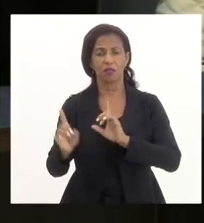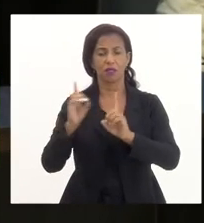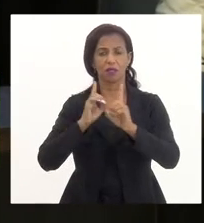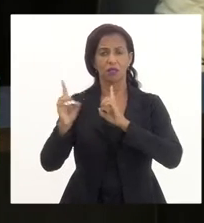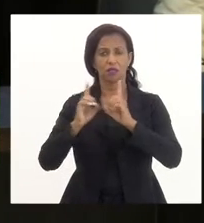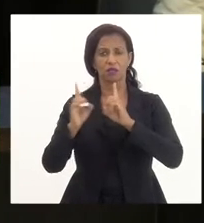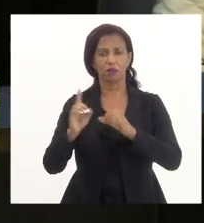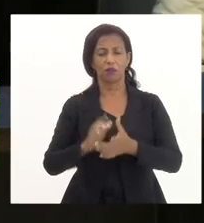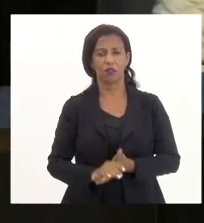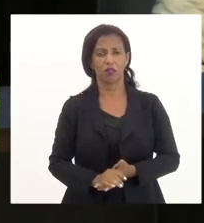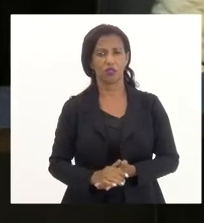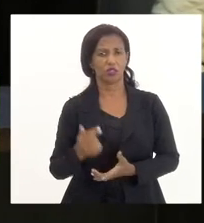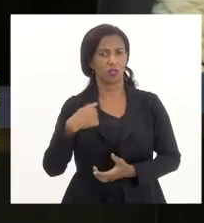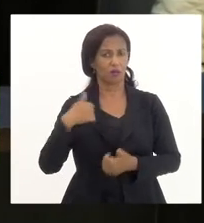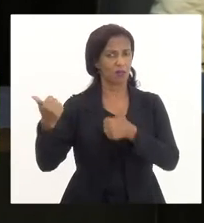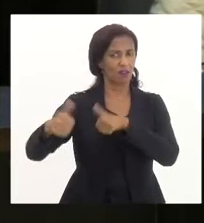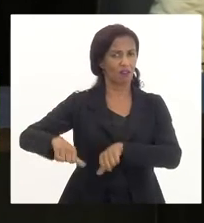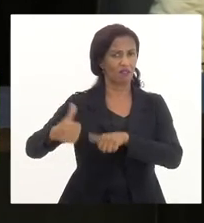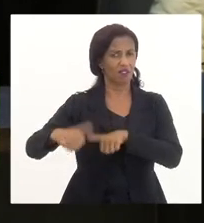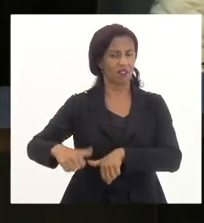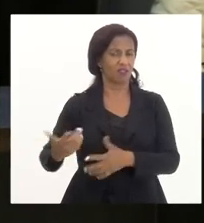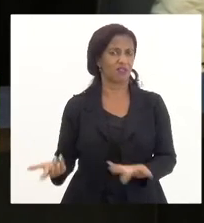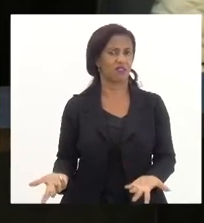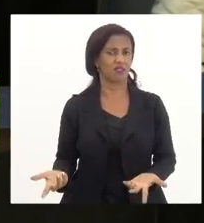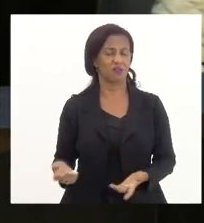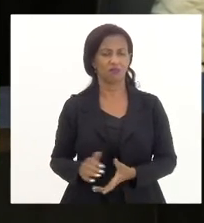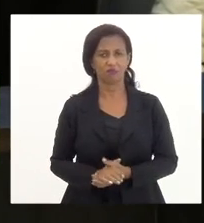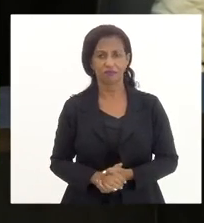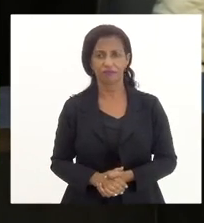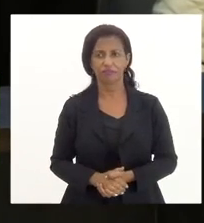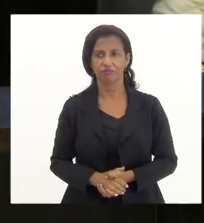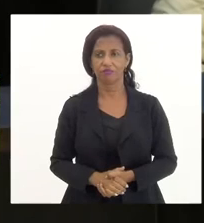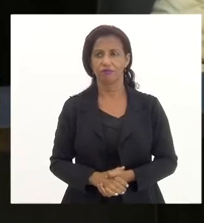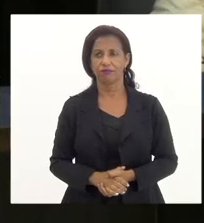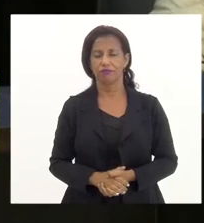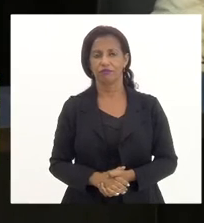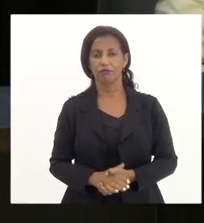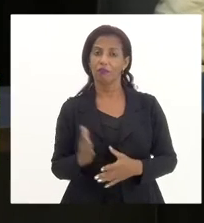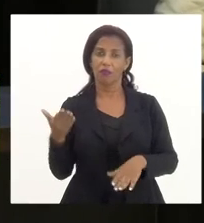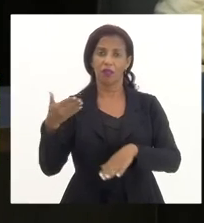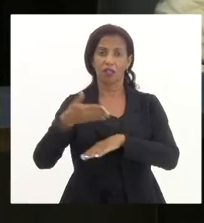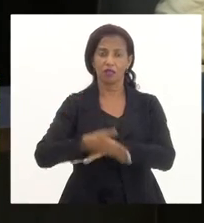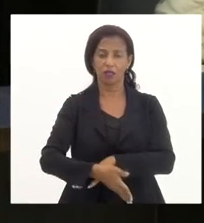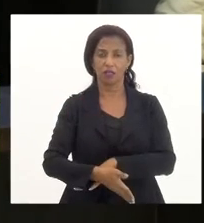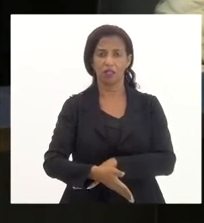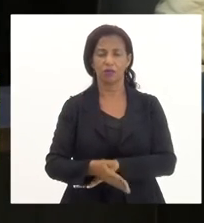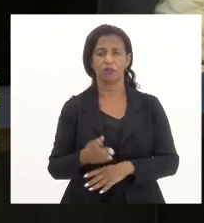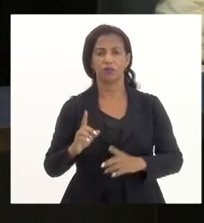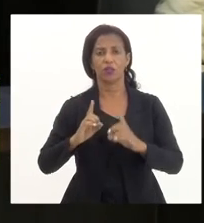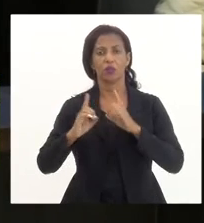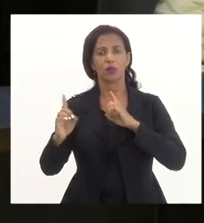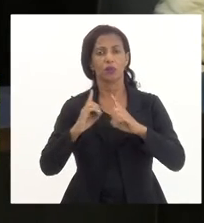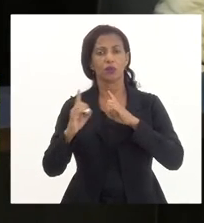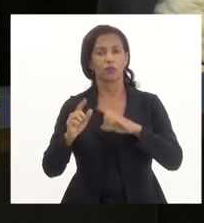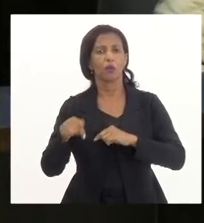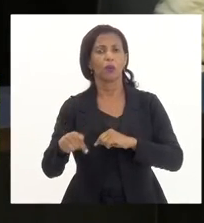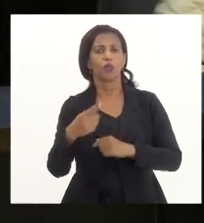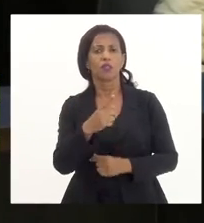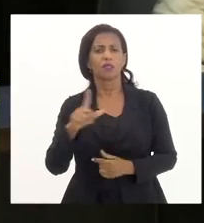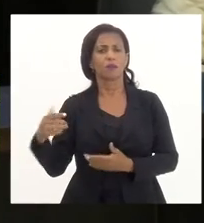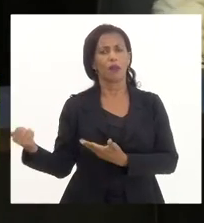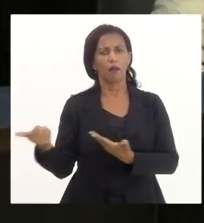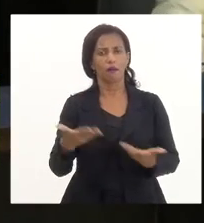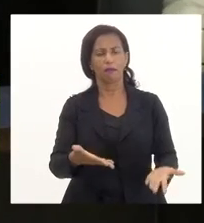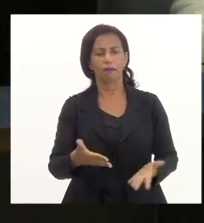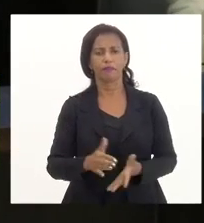nessa audiência pública de hoje é a minha avaliação de serviço para essa discussão mas é que entrando diretamente agora no debate do que esse projeto